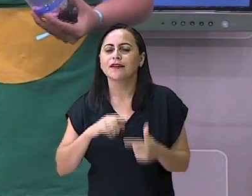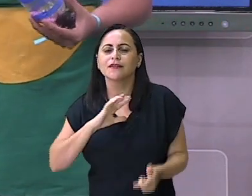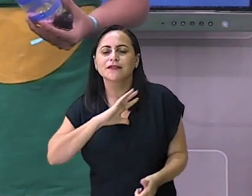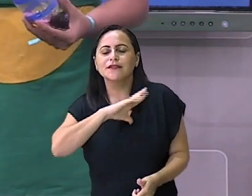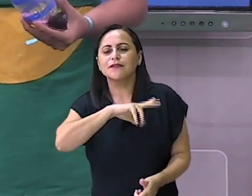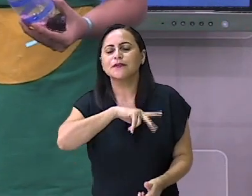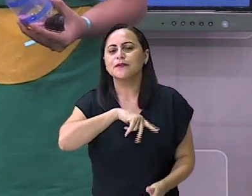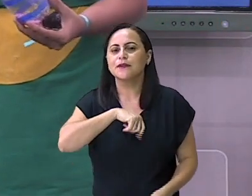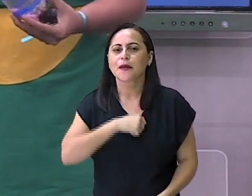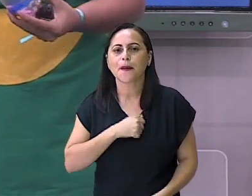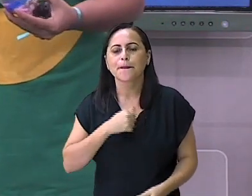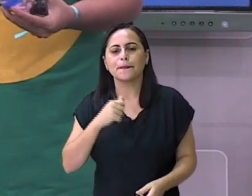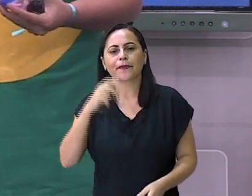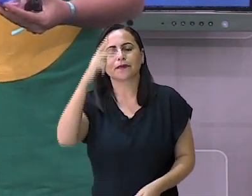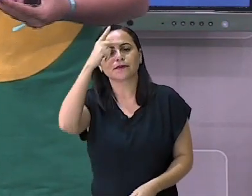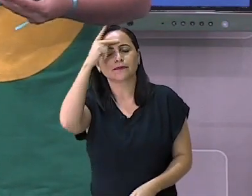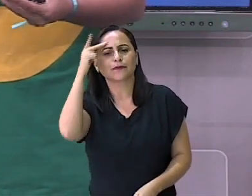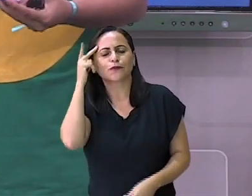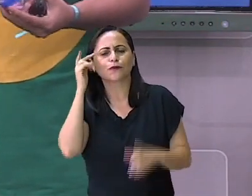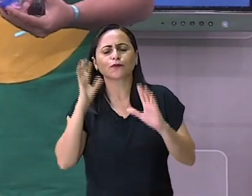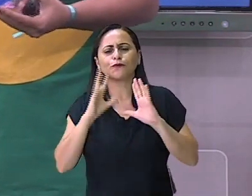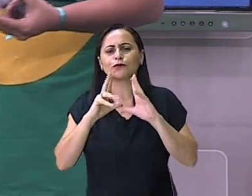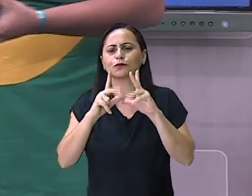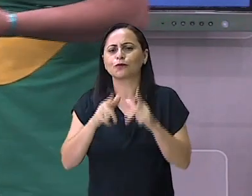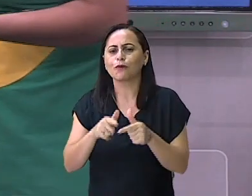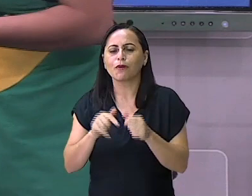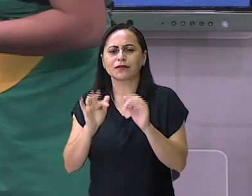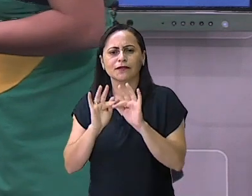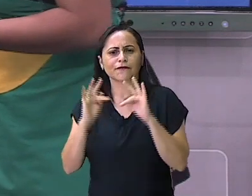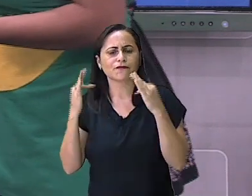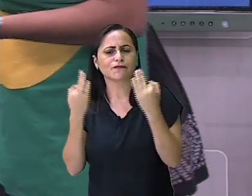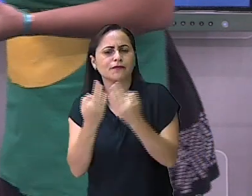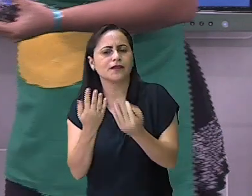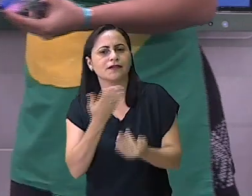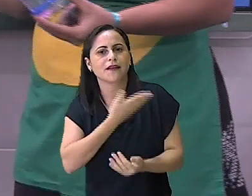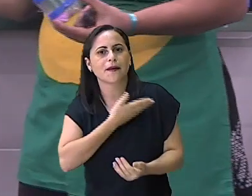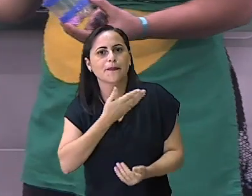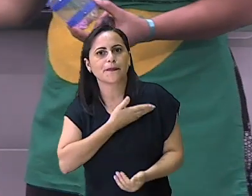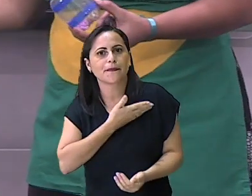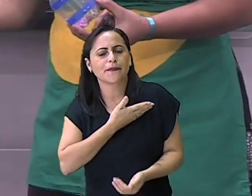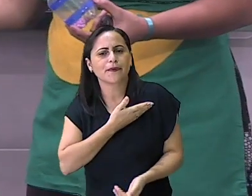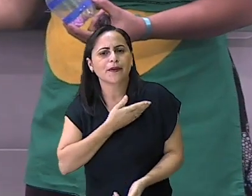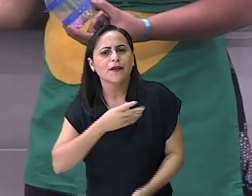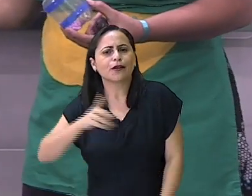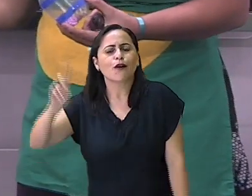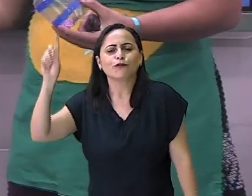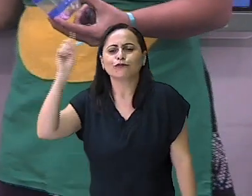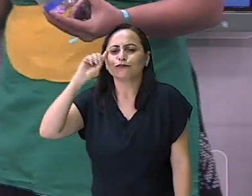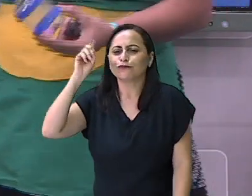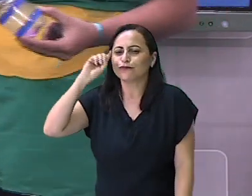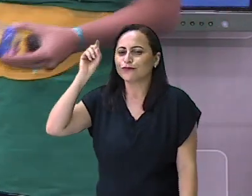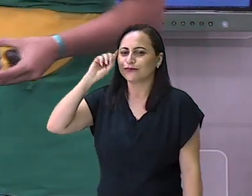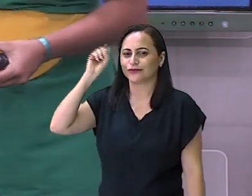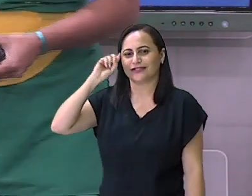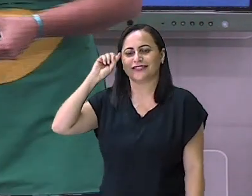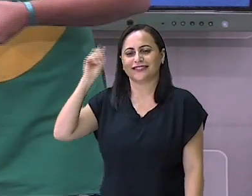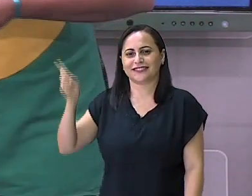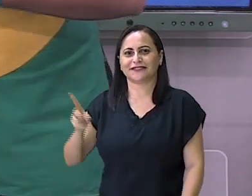as pessoas da nossa família, os nossos amigos, todos os dias. Que